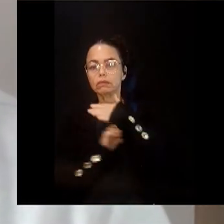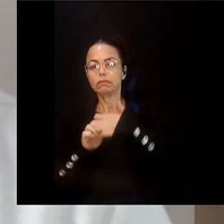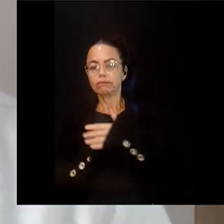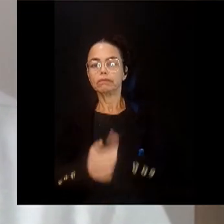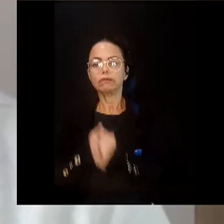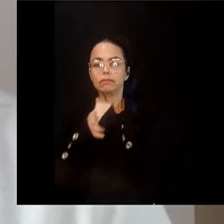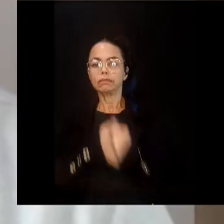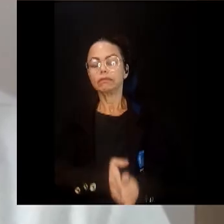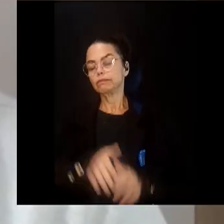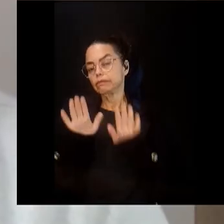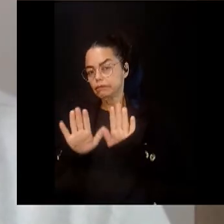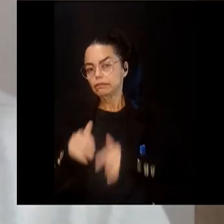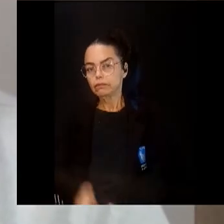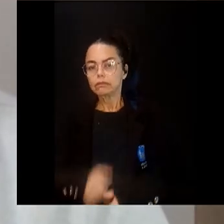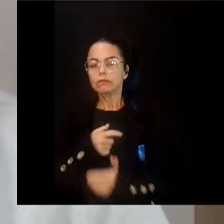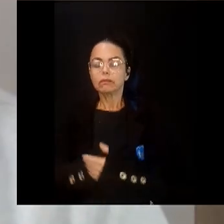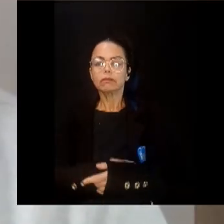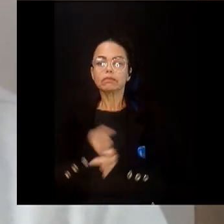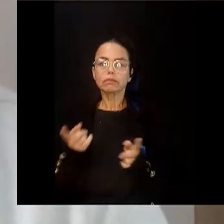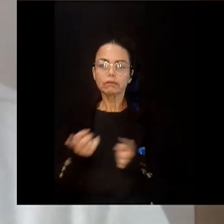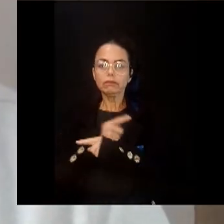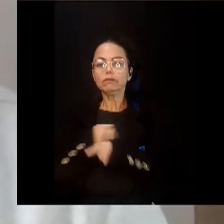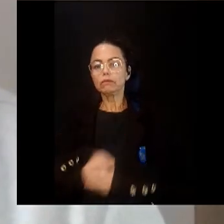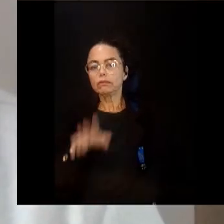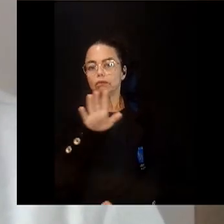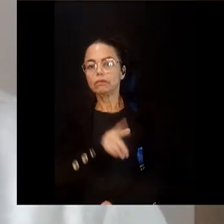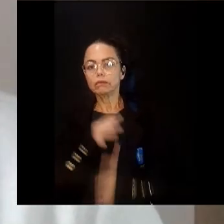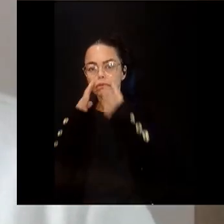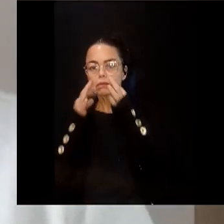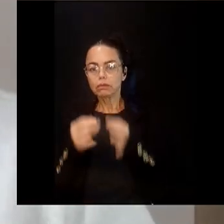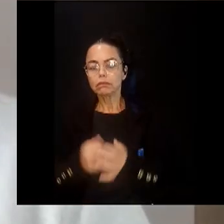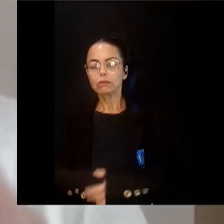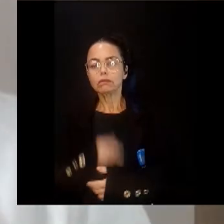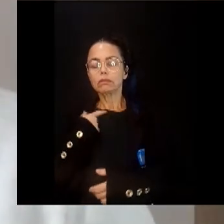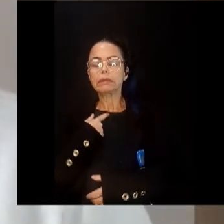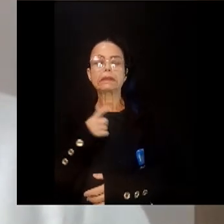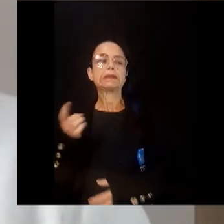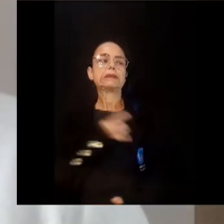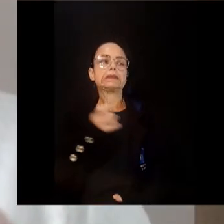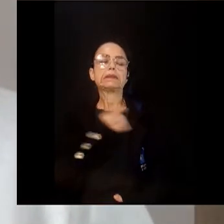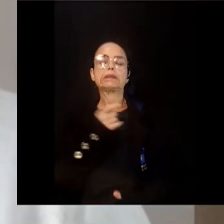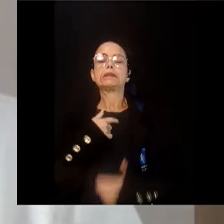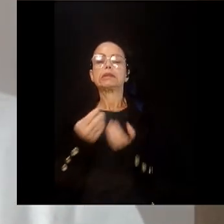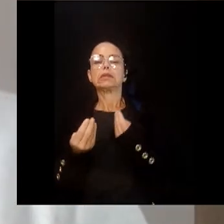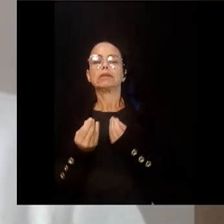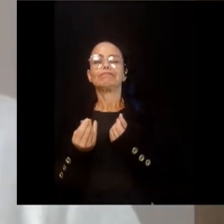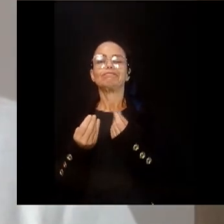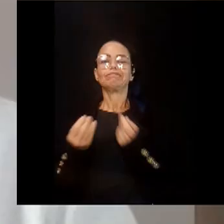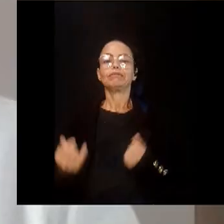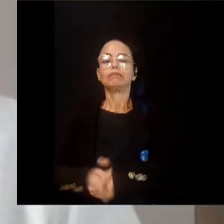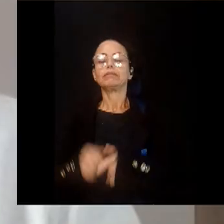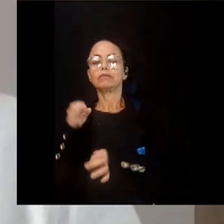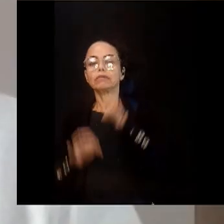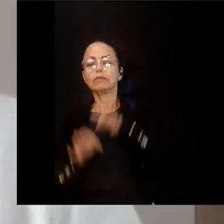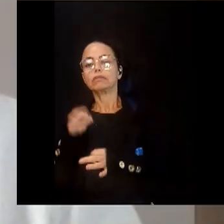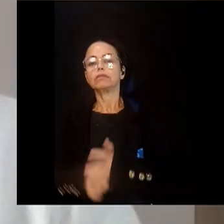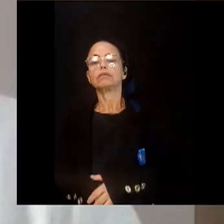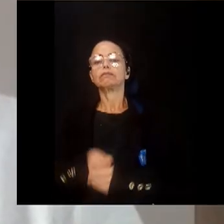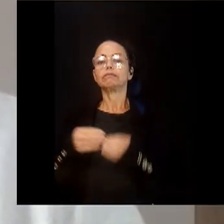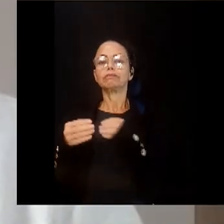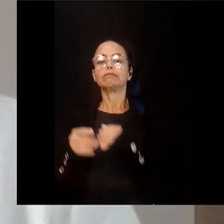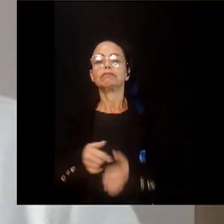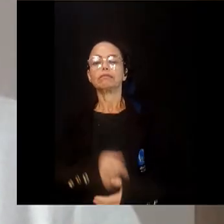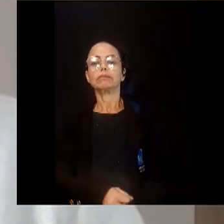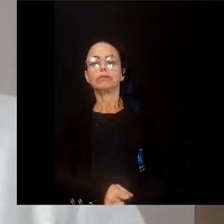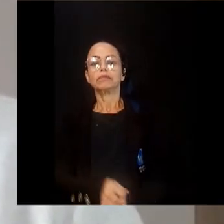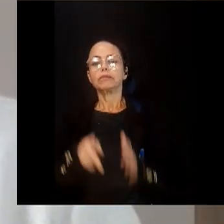o compliance, né, do ponto de vista das inseguranças jurídicas, tem ensejado essa inflexão da própria